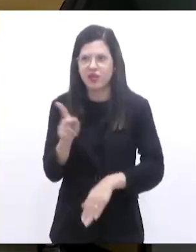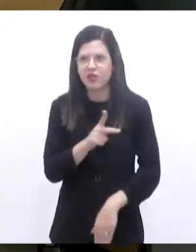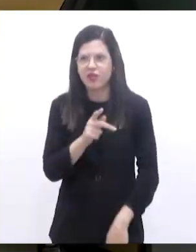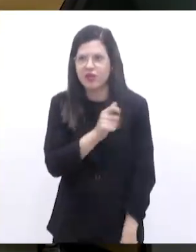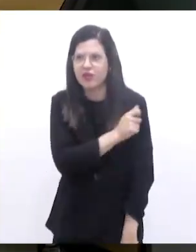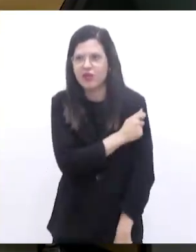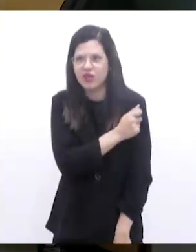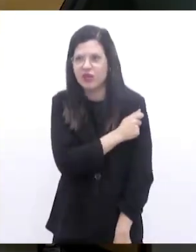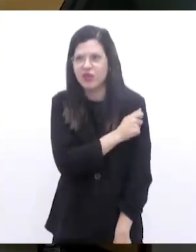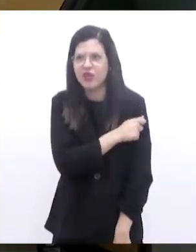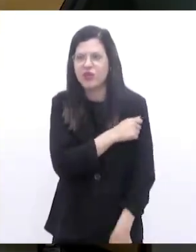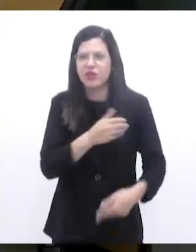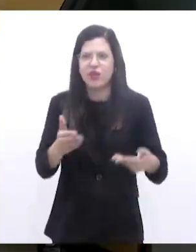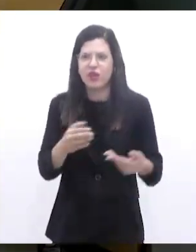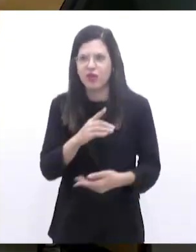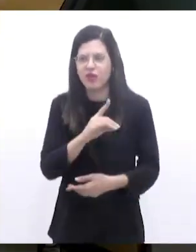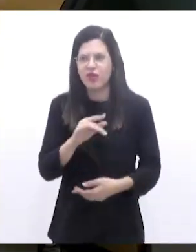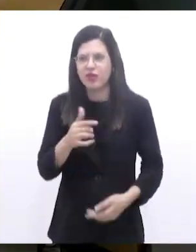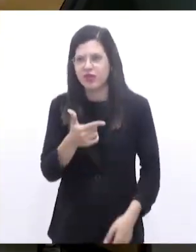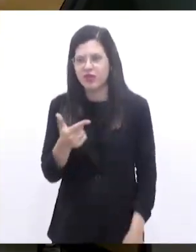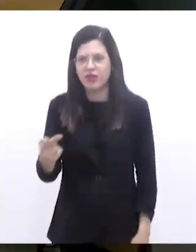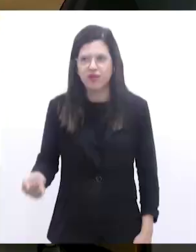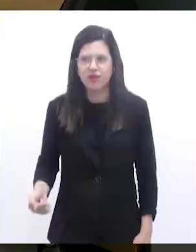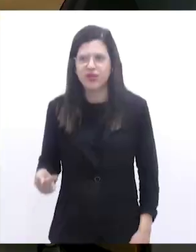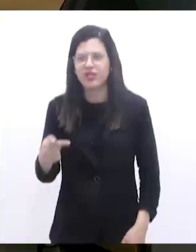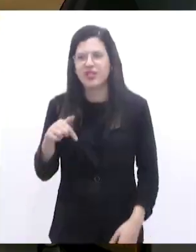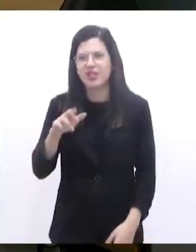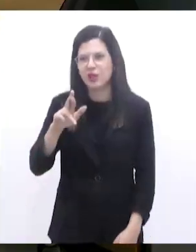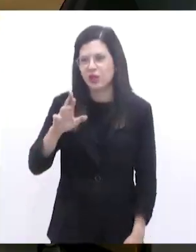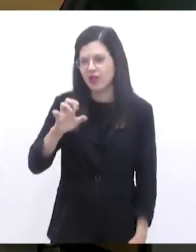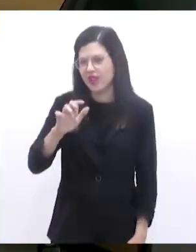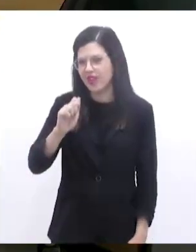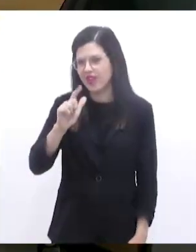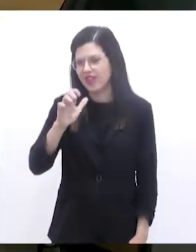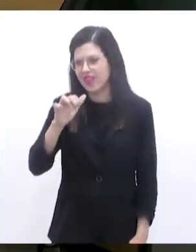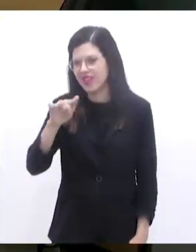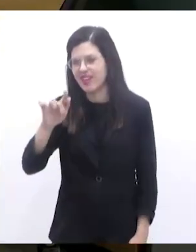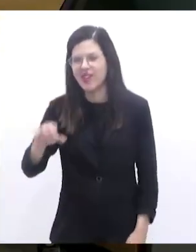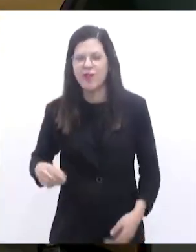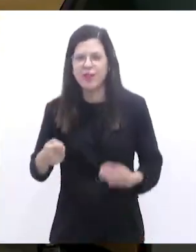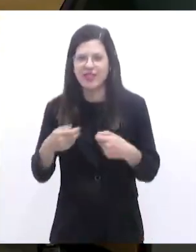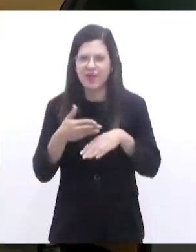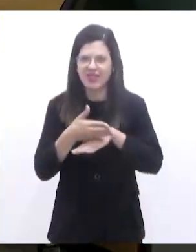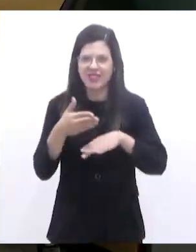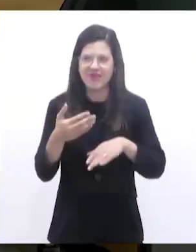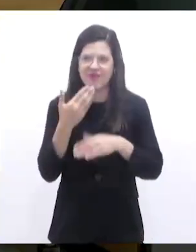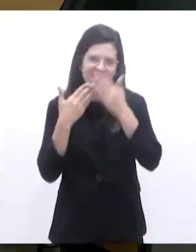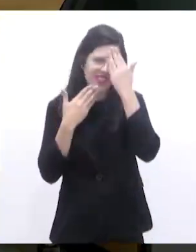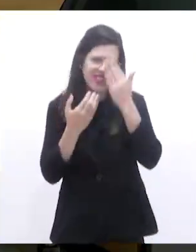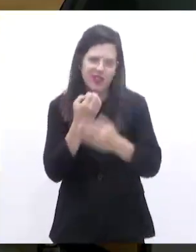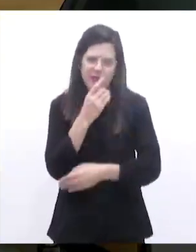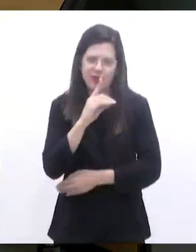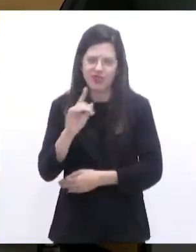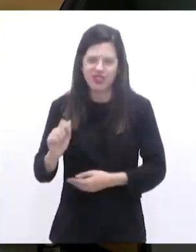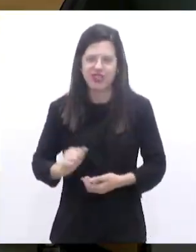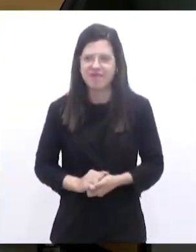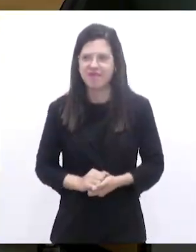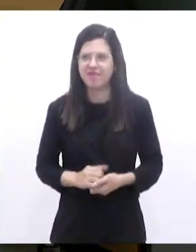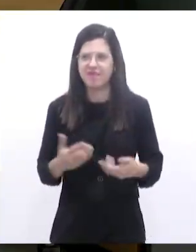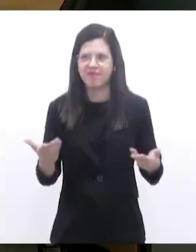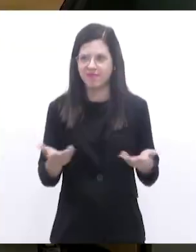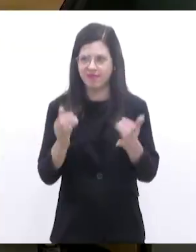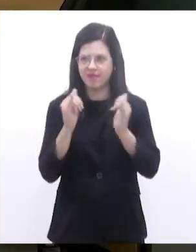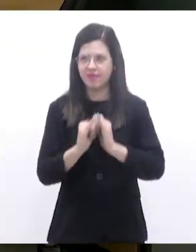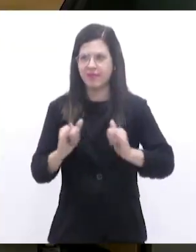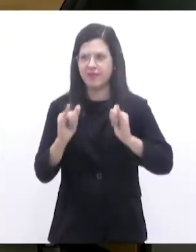alunos, e agora, dia 27, lá no Parque Realengo, tem que participar também. Obrigado, bom dia para vocês. Vamos ao nosso